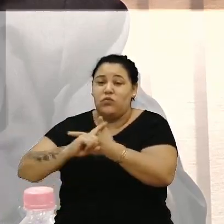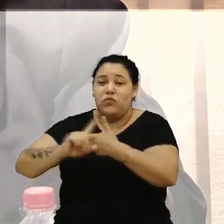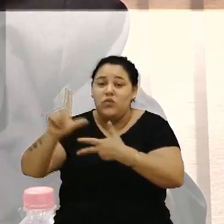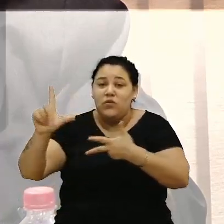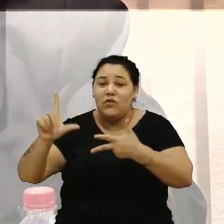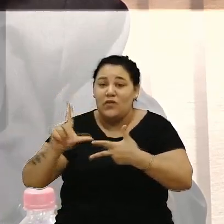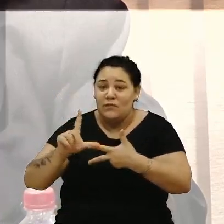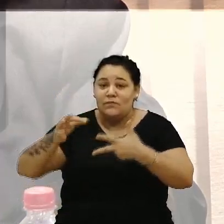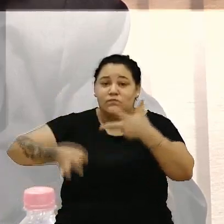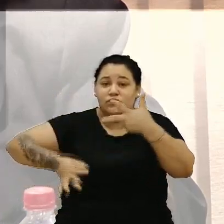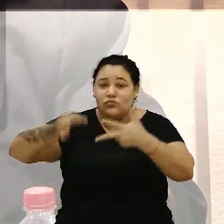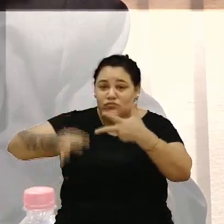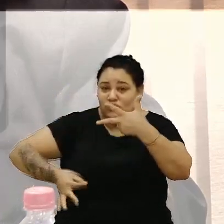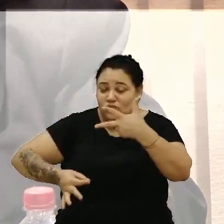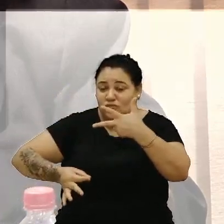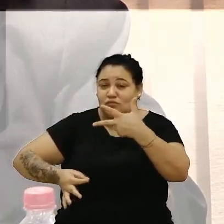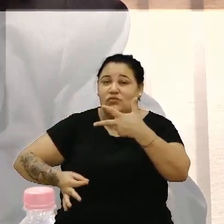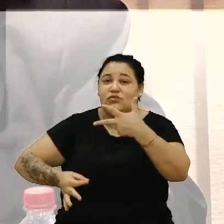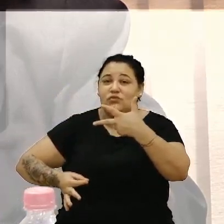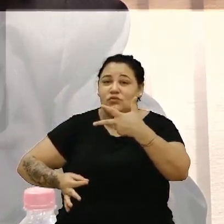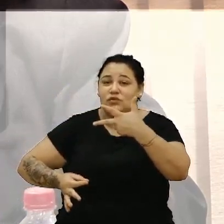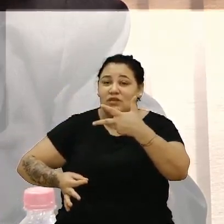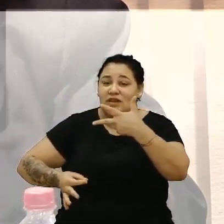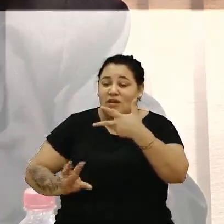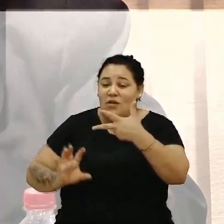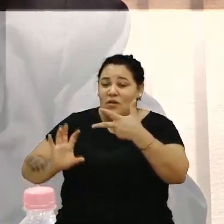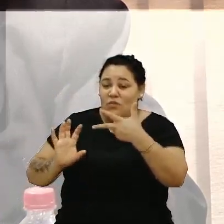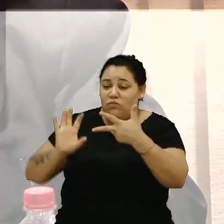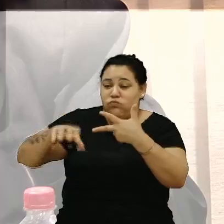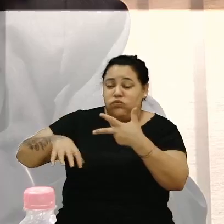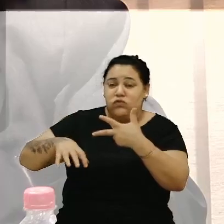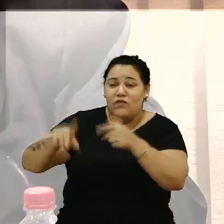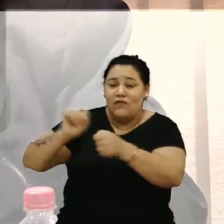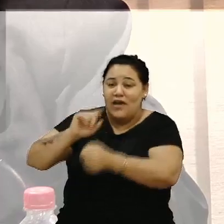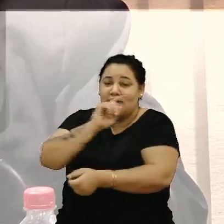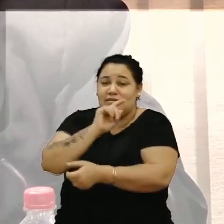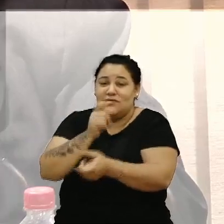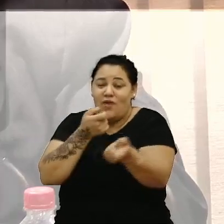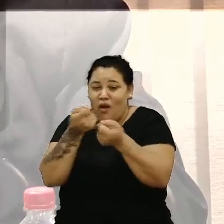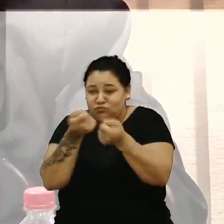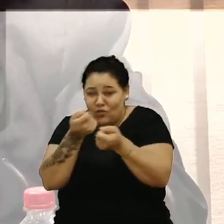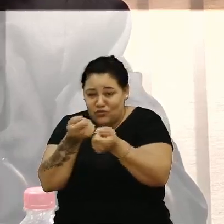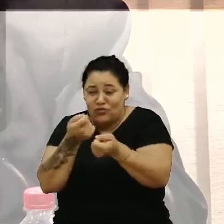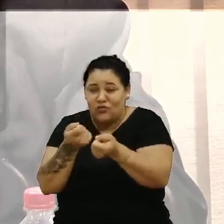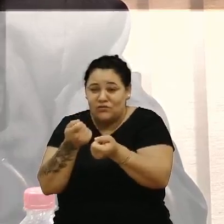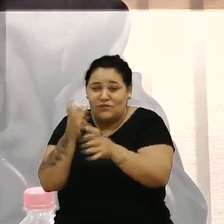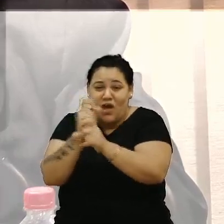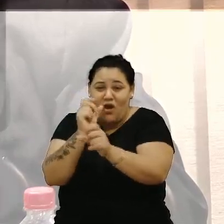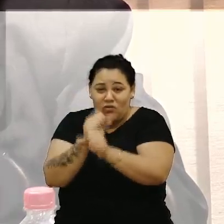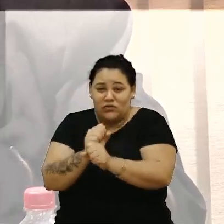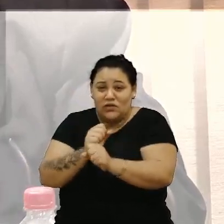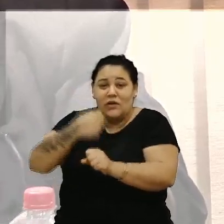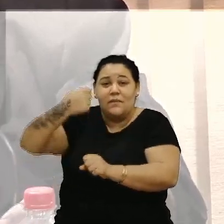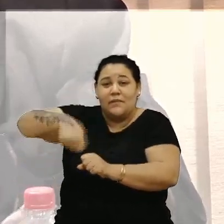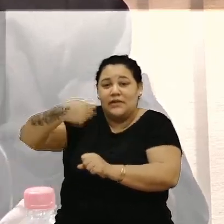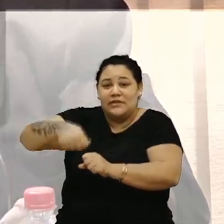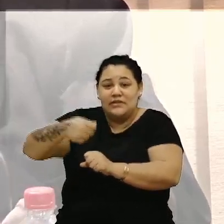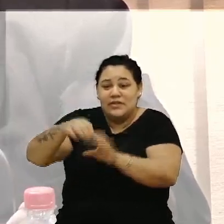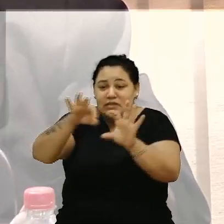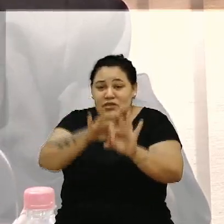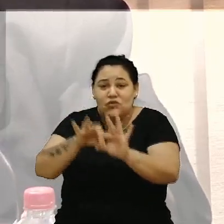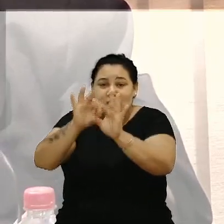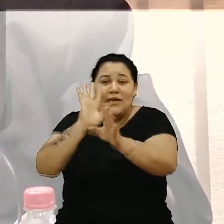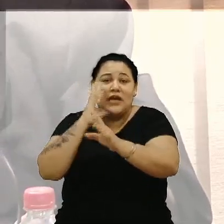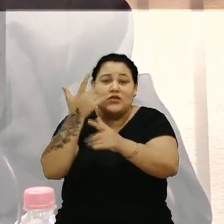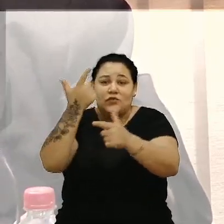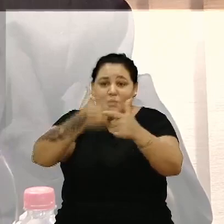legislativos, do judiciário, dos setores que fazem fiscalização de contas, têm que ser uníssonos no sentido da gente garantir